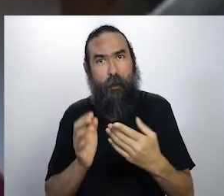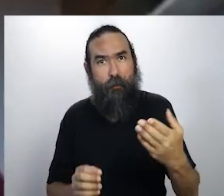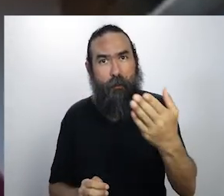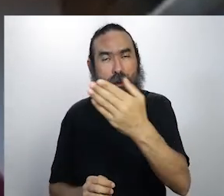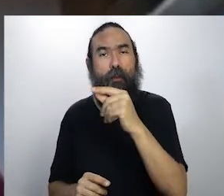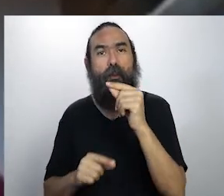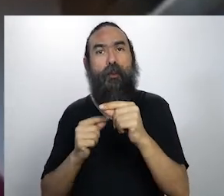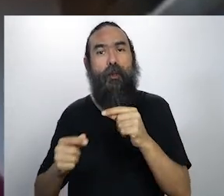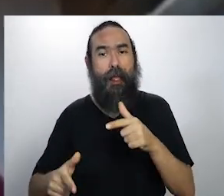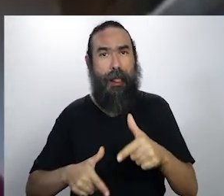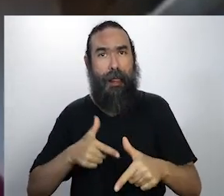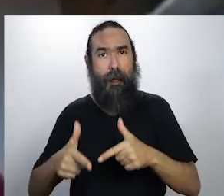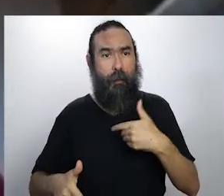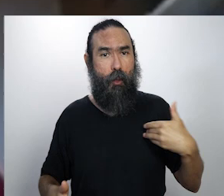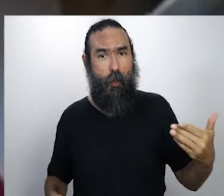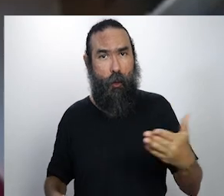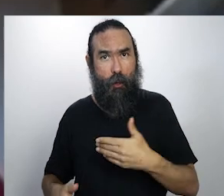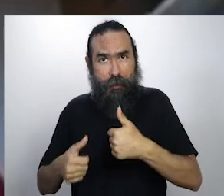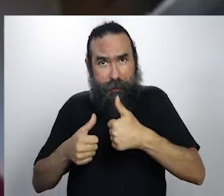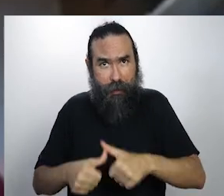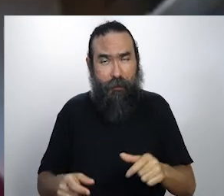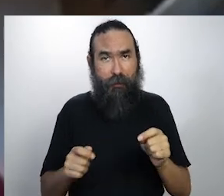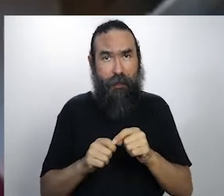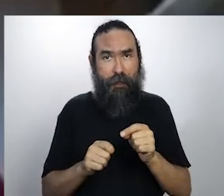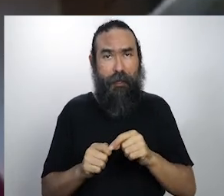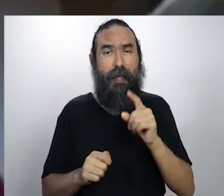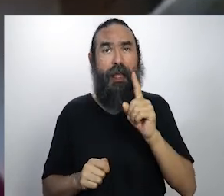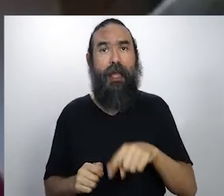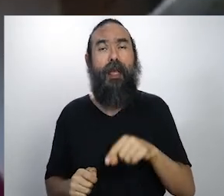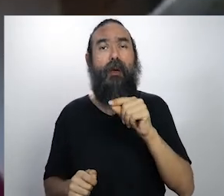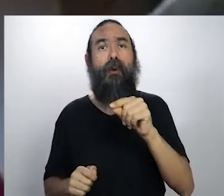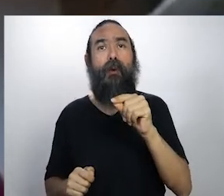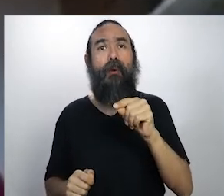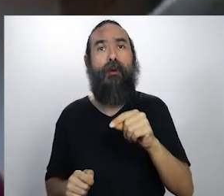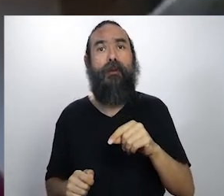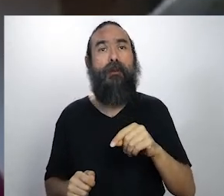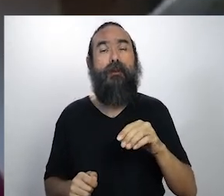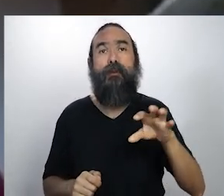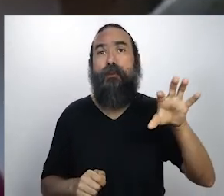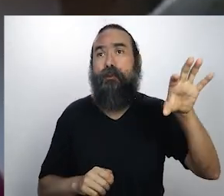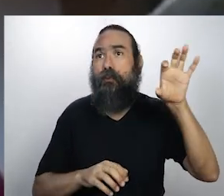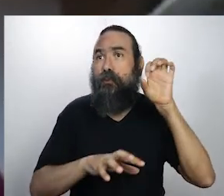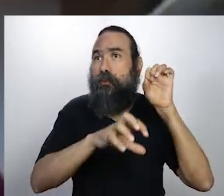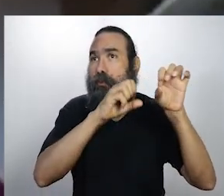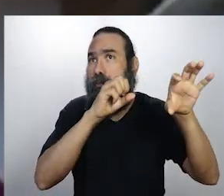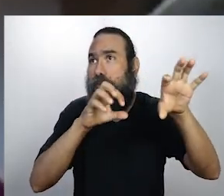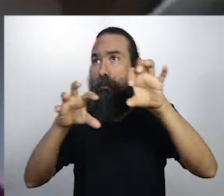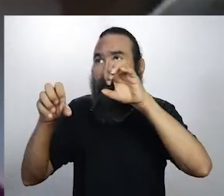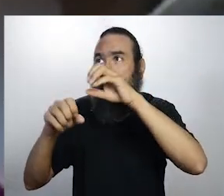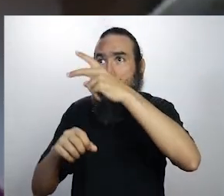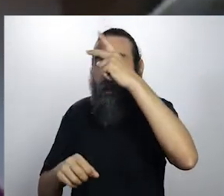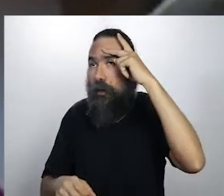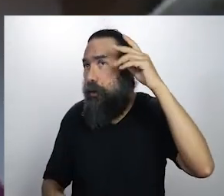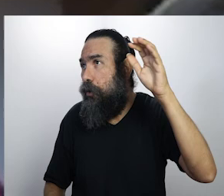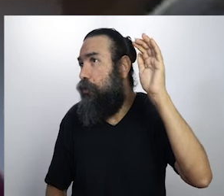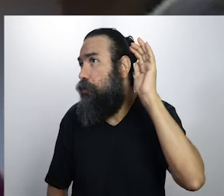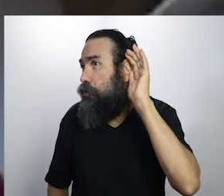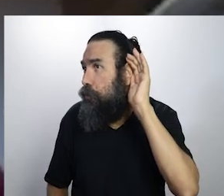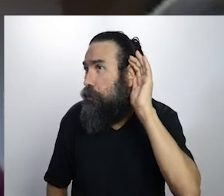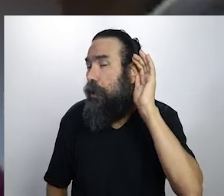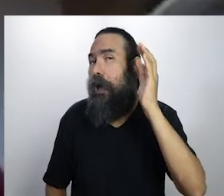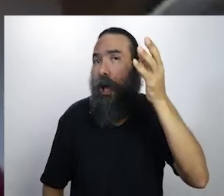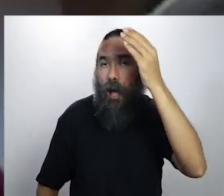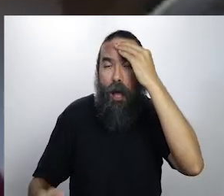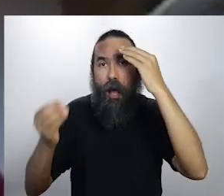aqui, um trabalho fundamental que nós estamos fazendo é o de escutas. Então, assim, toda a